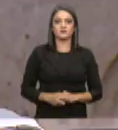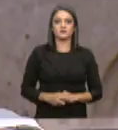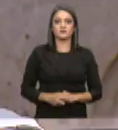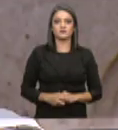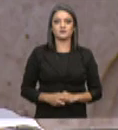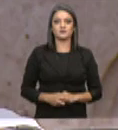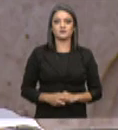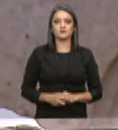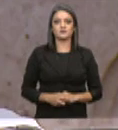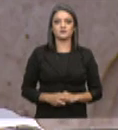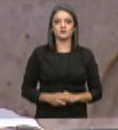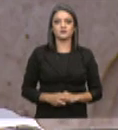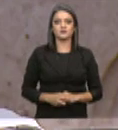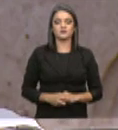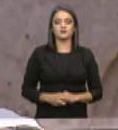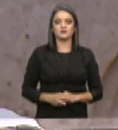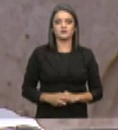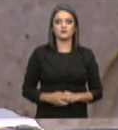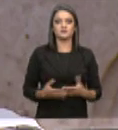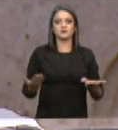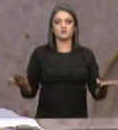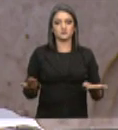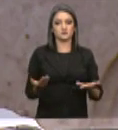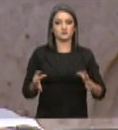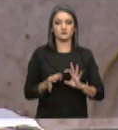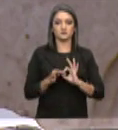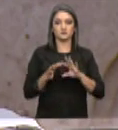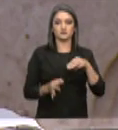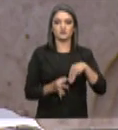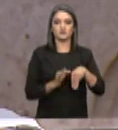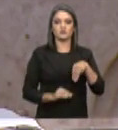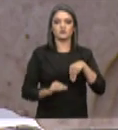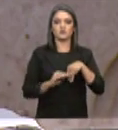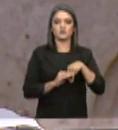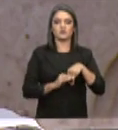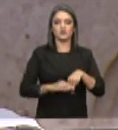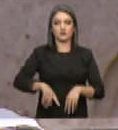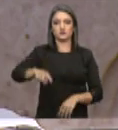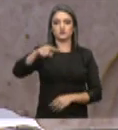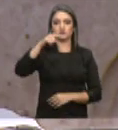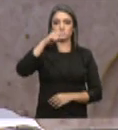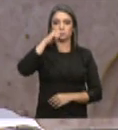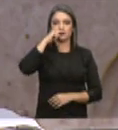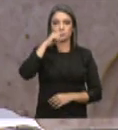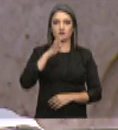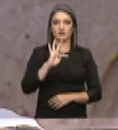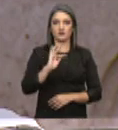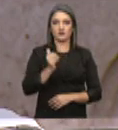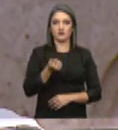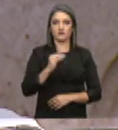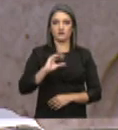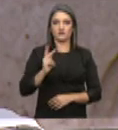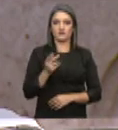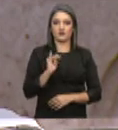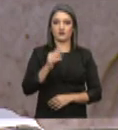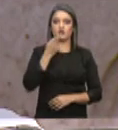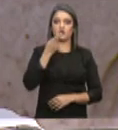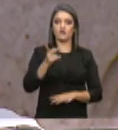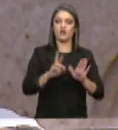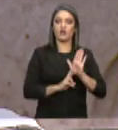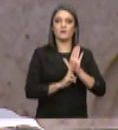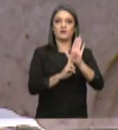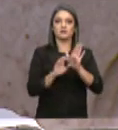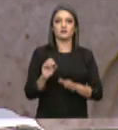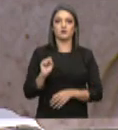conceda a palavra a sua excelência o senhor Ministro Luiz Edson fachin que falará em nome